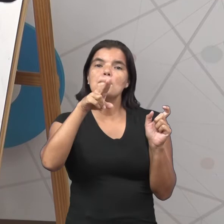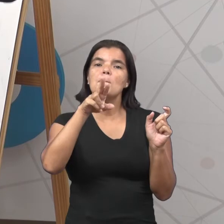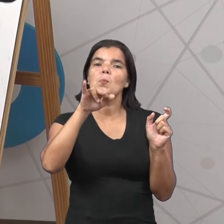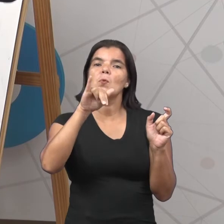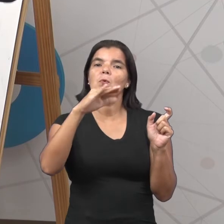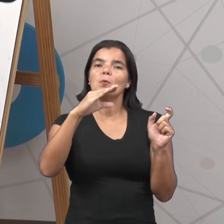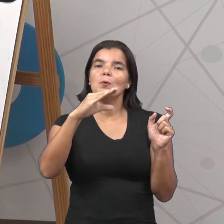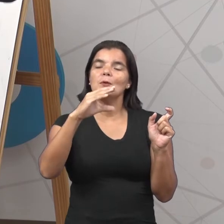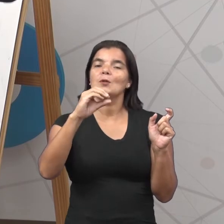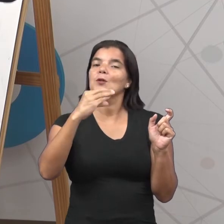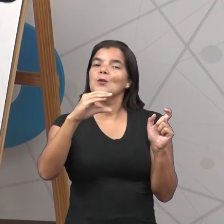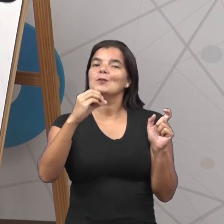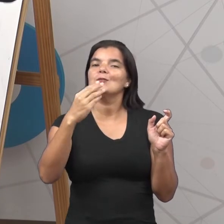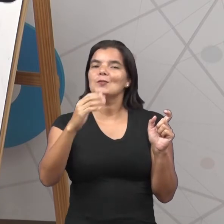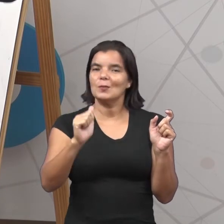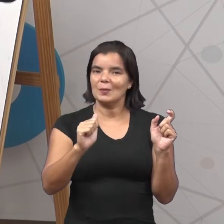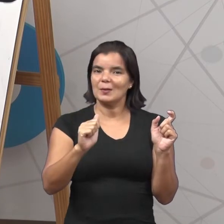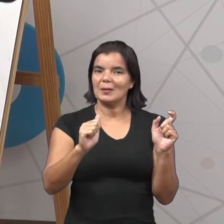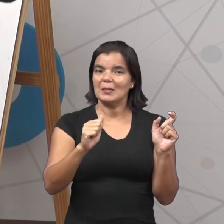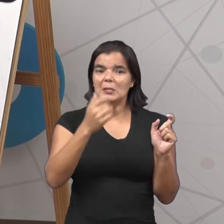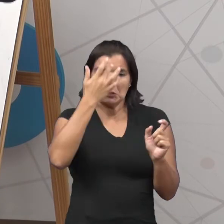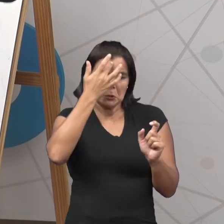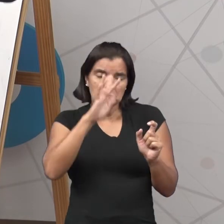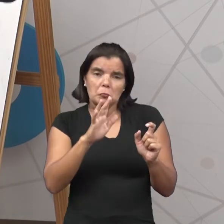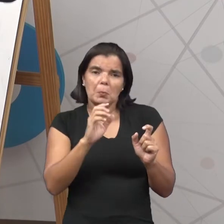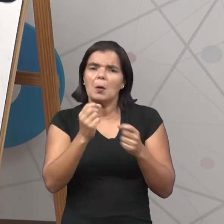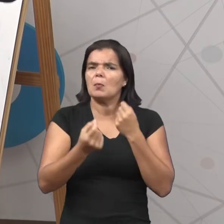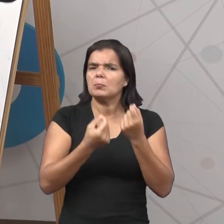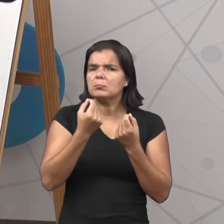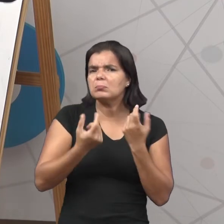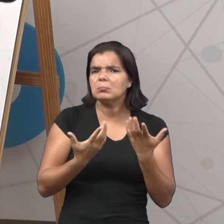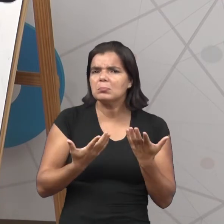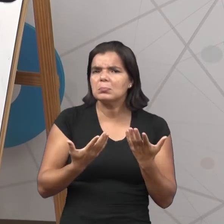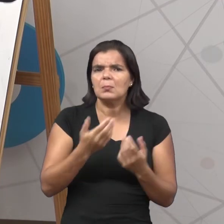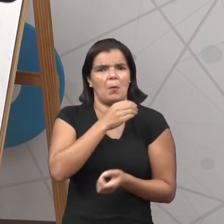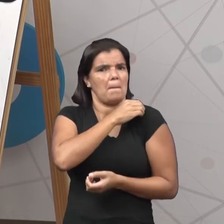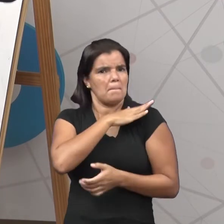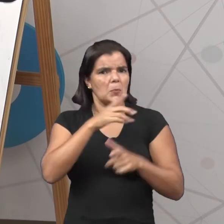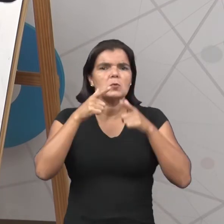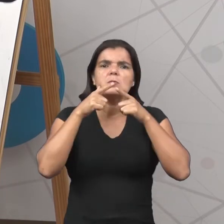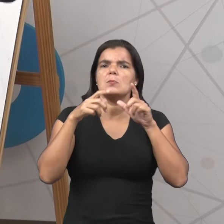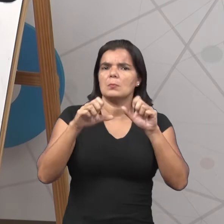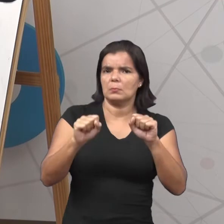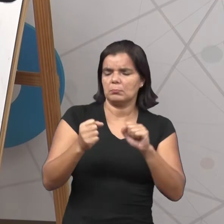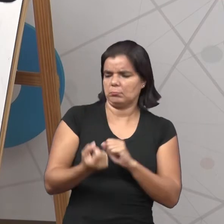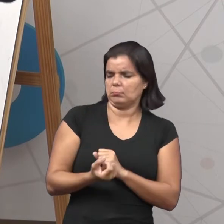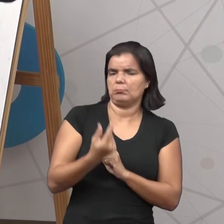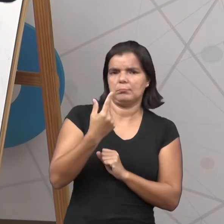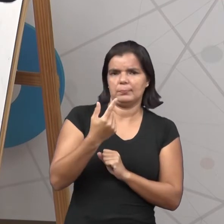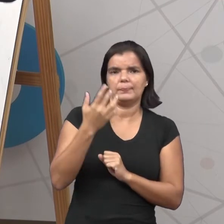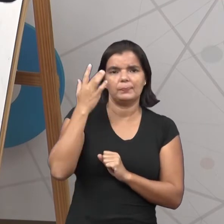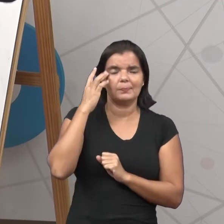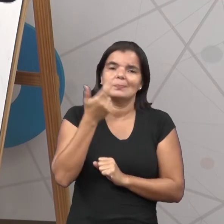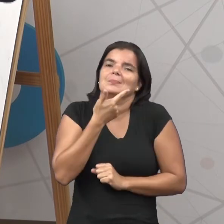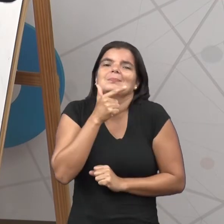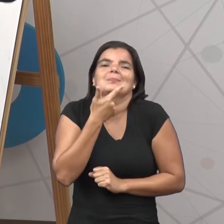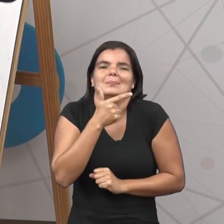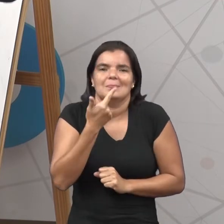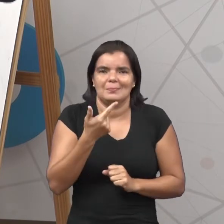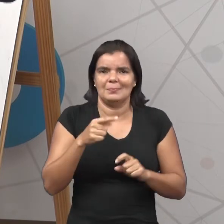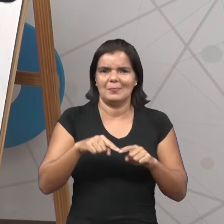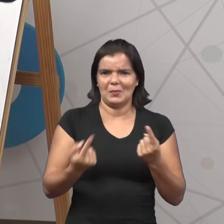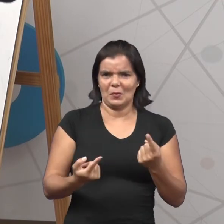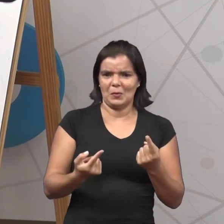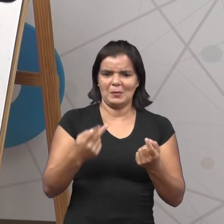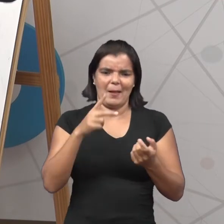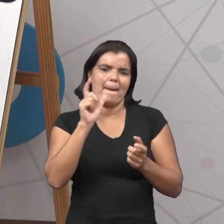você falar pernilongo e ele não estiver habituado, ele vai ter o chamado preconceito linguístico. Ele pode achar e até achar engraçado. E ele está